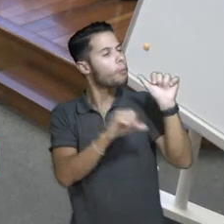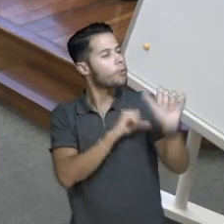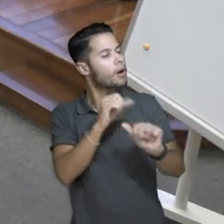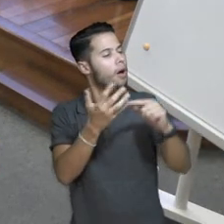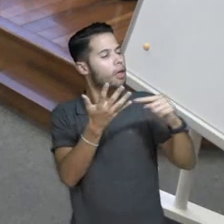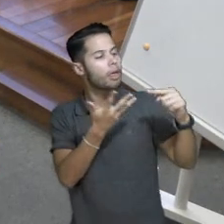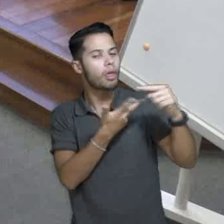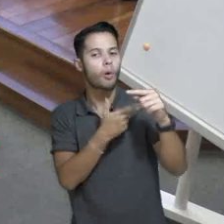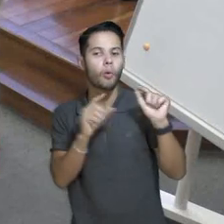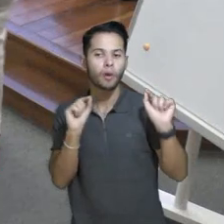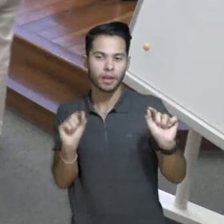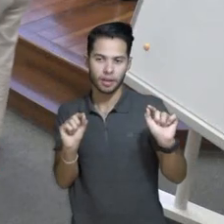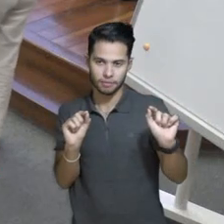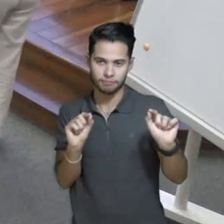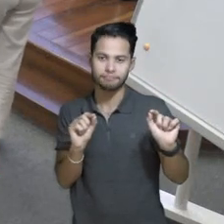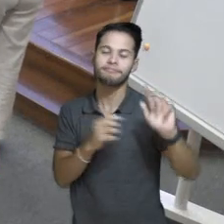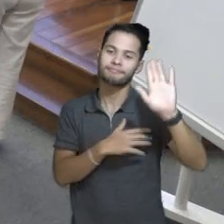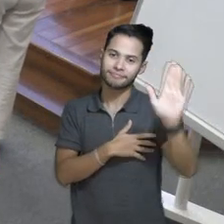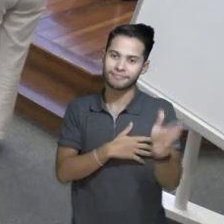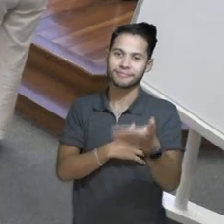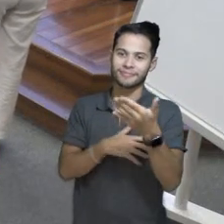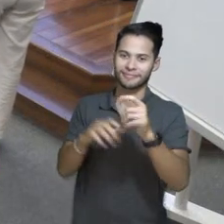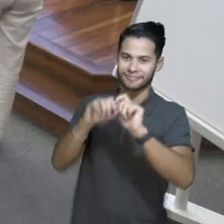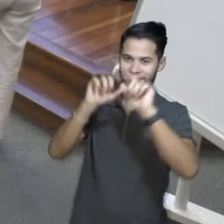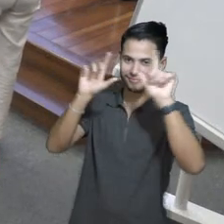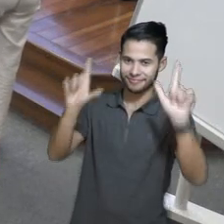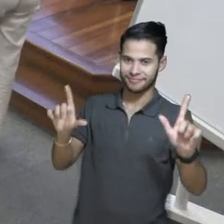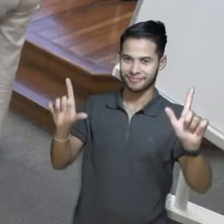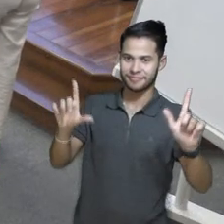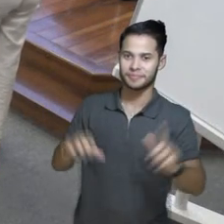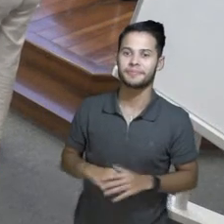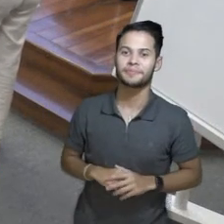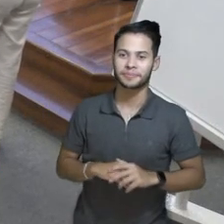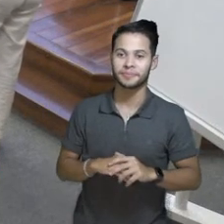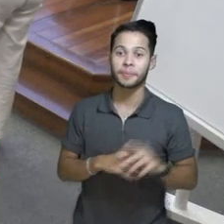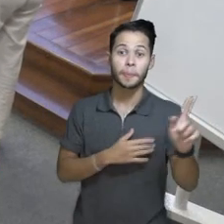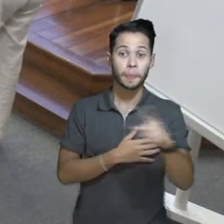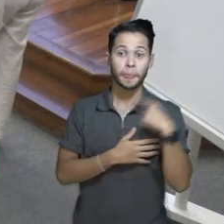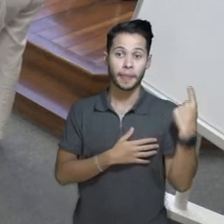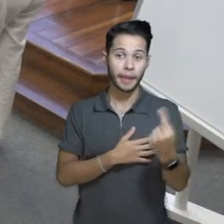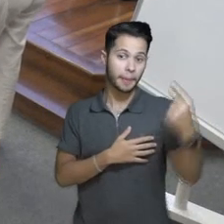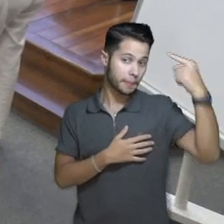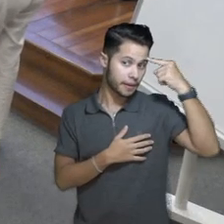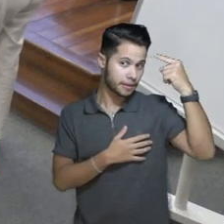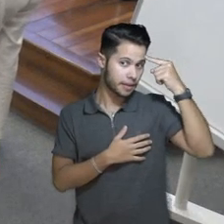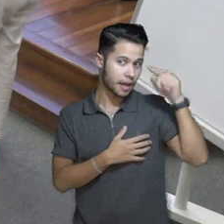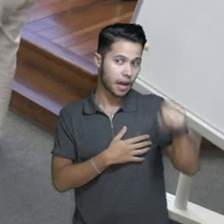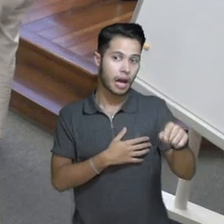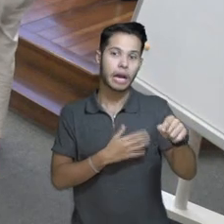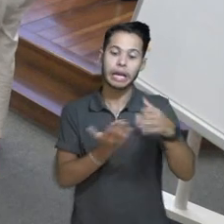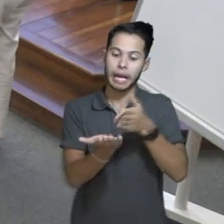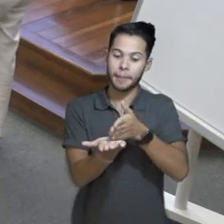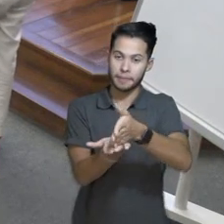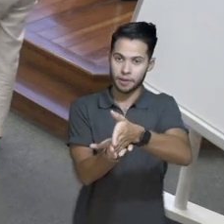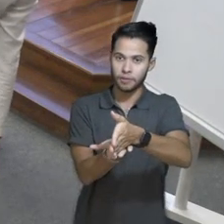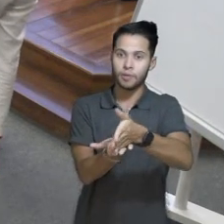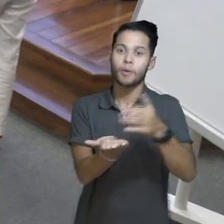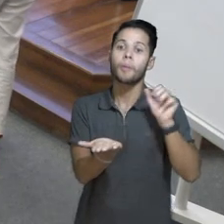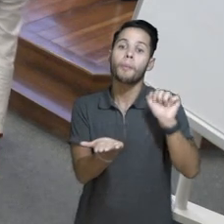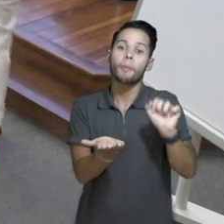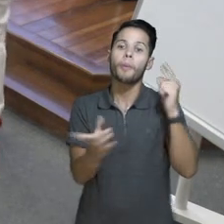feito pode passar e aí eh nós temos que pensar que nesse percurso A gente pode